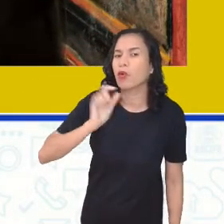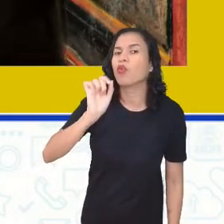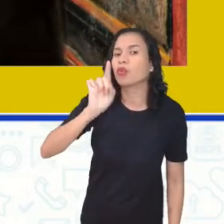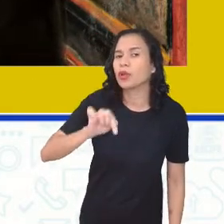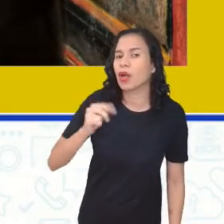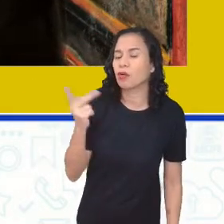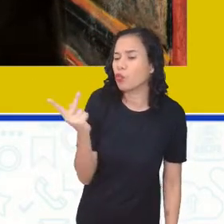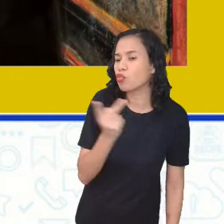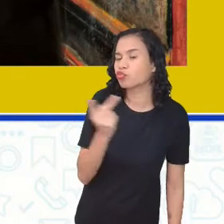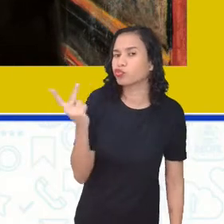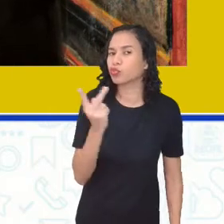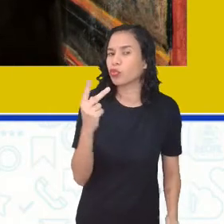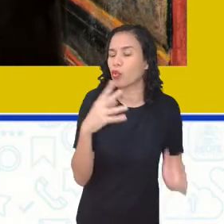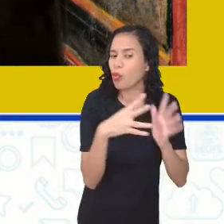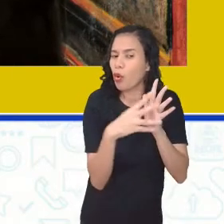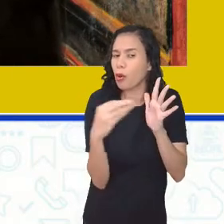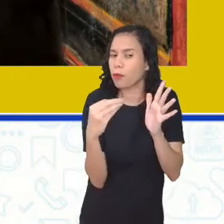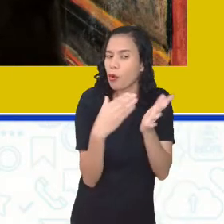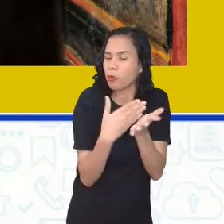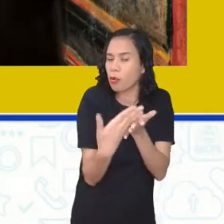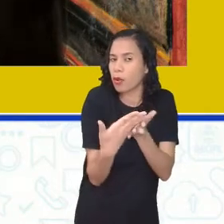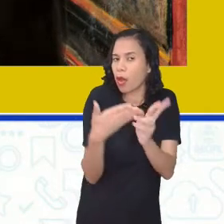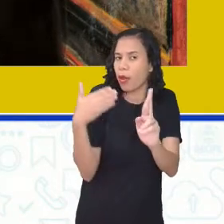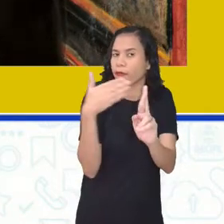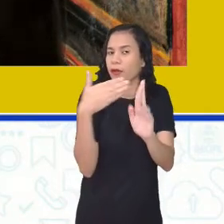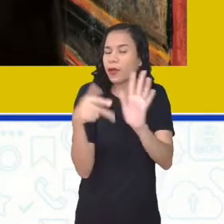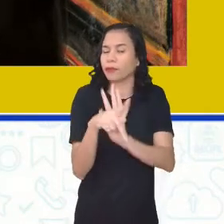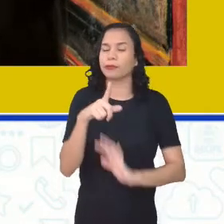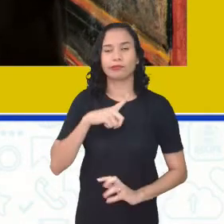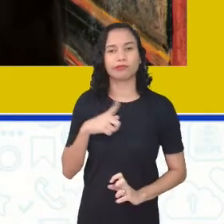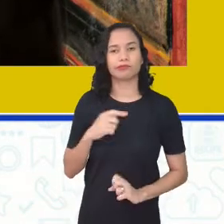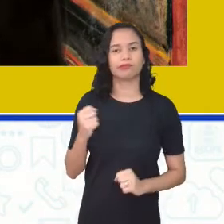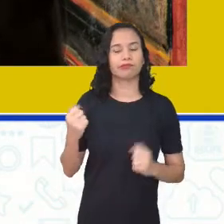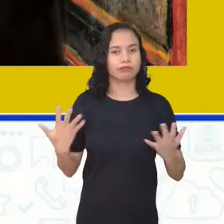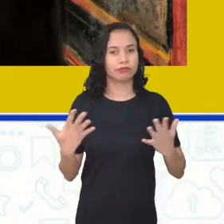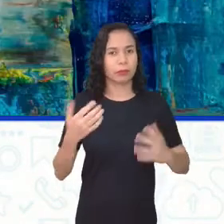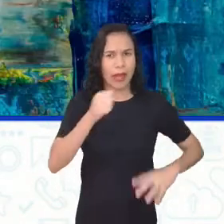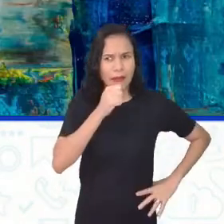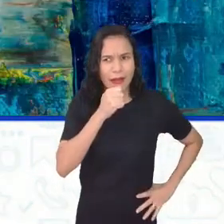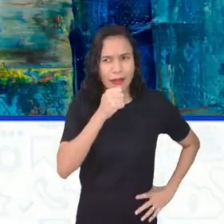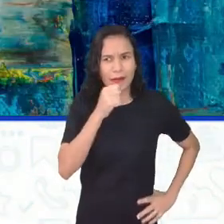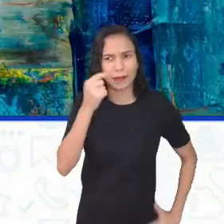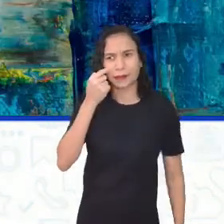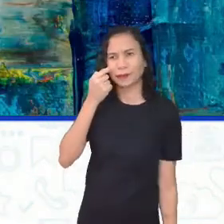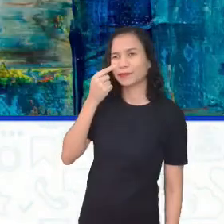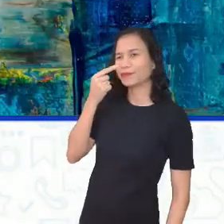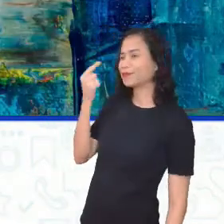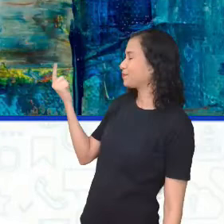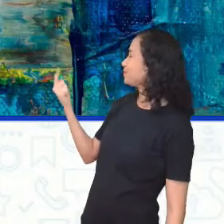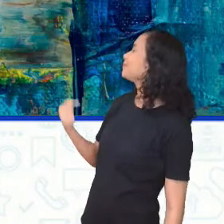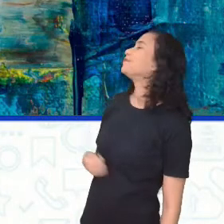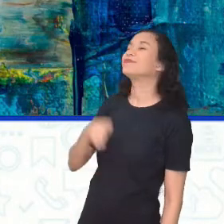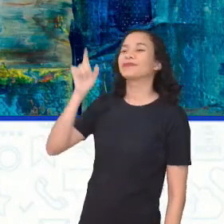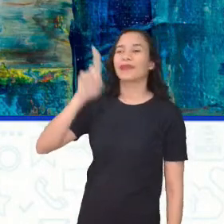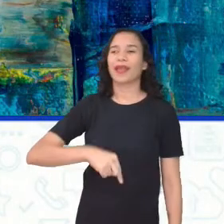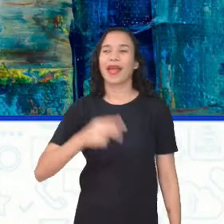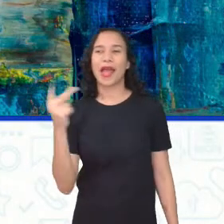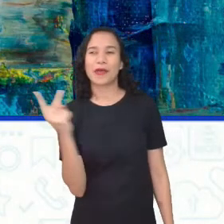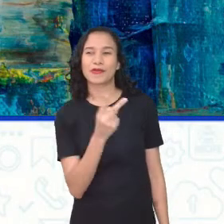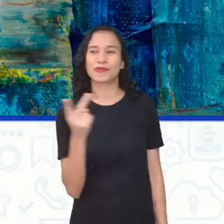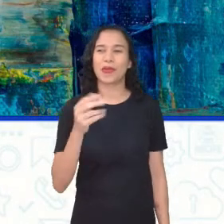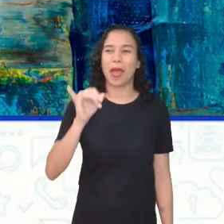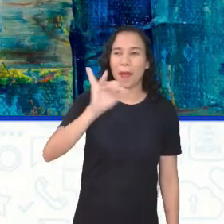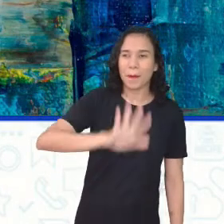essa que essas duas imagens que estão aí na tela se referenciam? Não? Então vamos descobrir, ó. Essas duas imagens